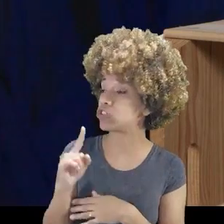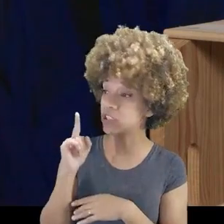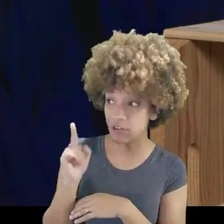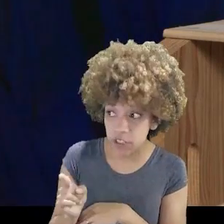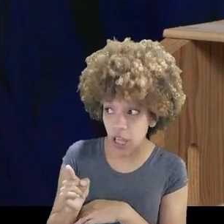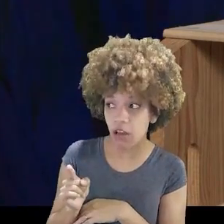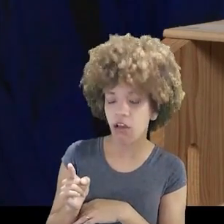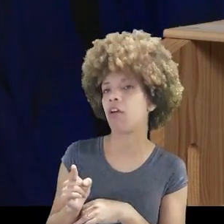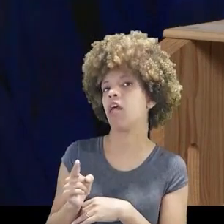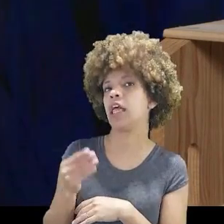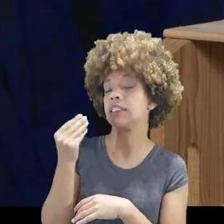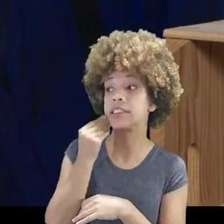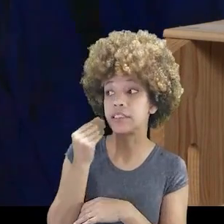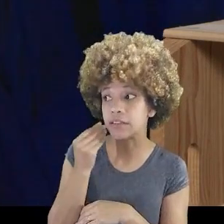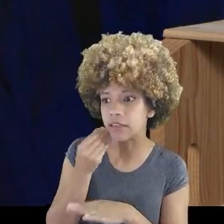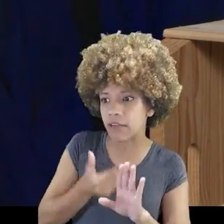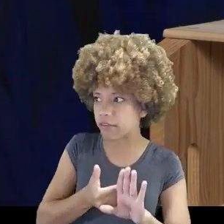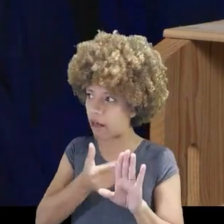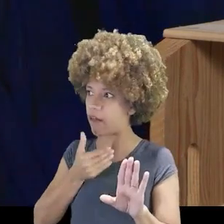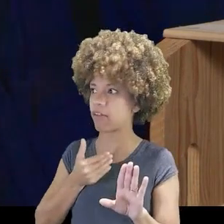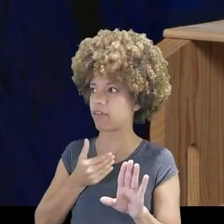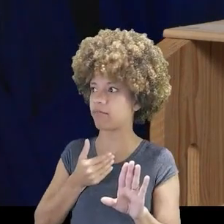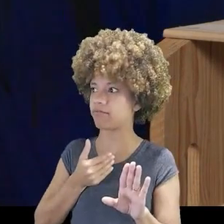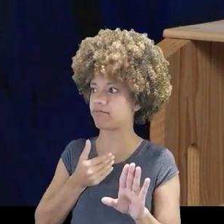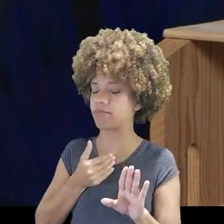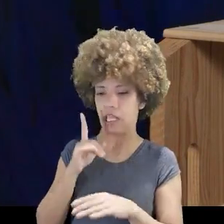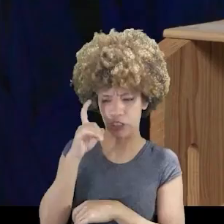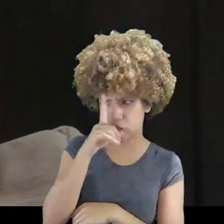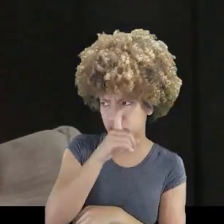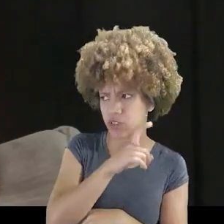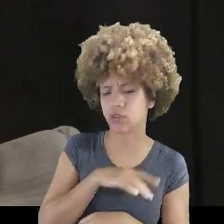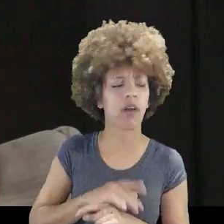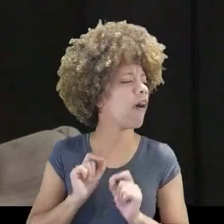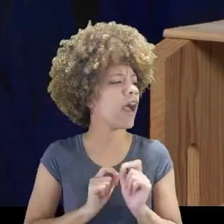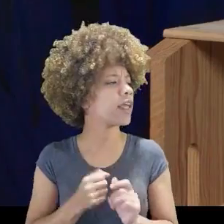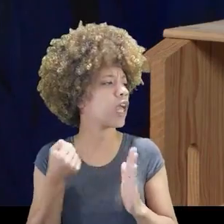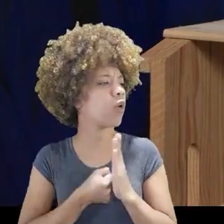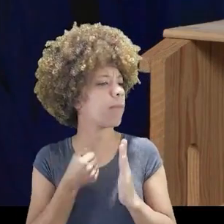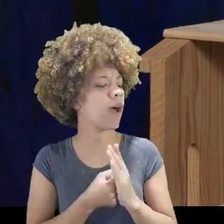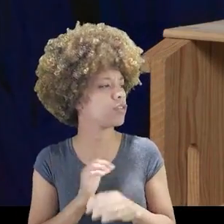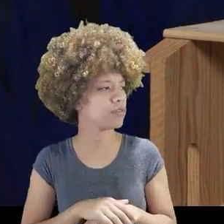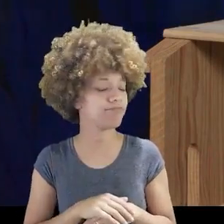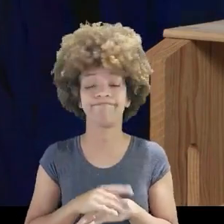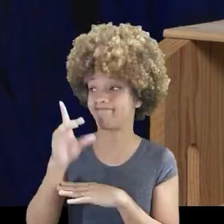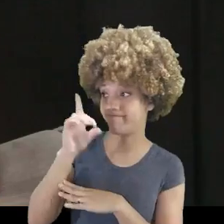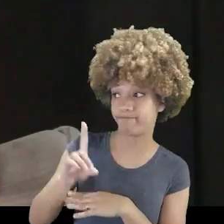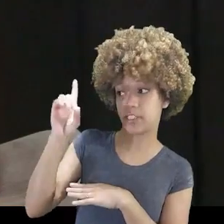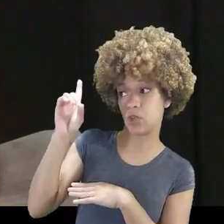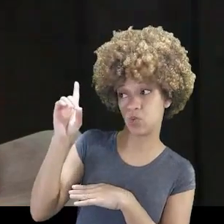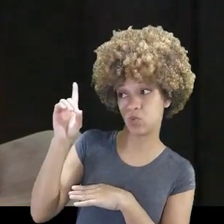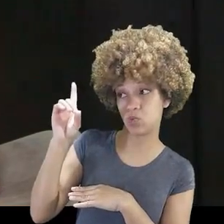dia que você tenta sair disso difícil sair tem combate eles Deus